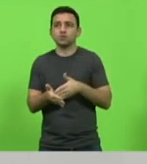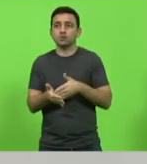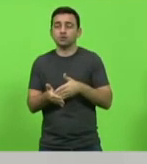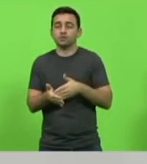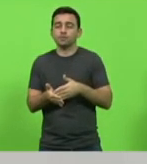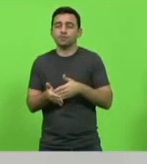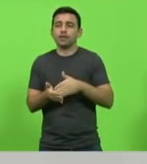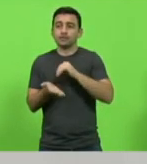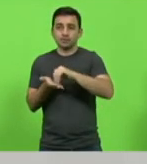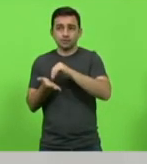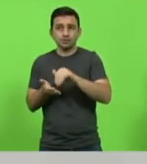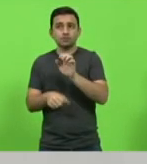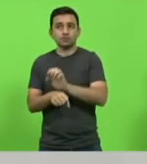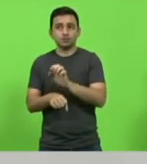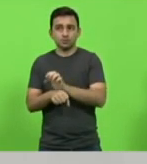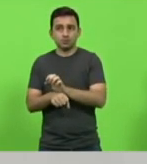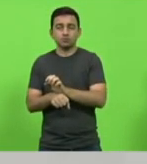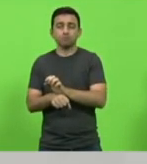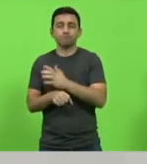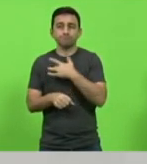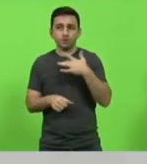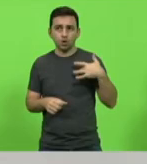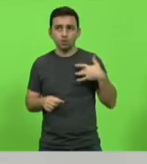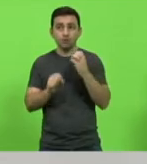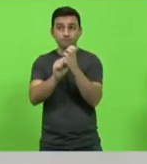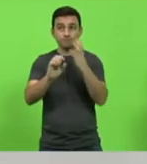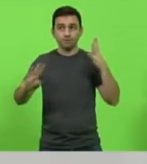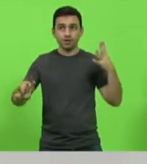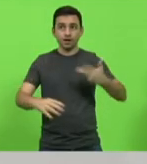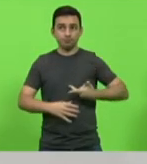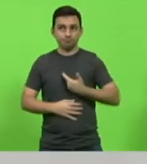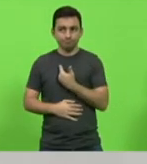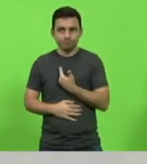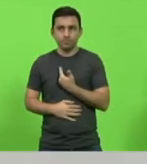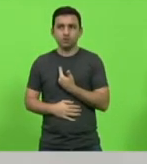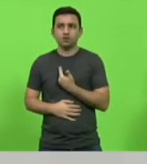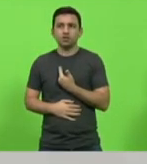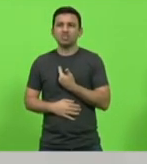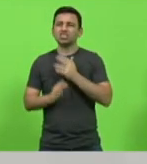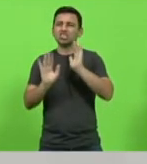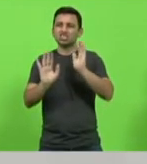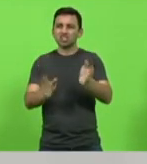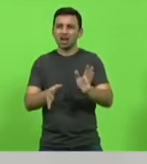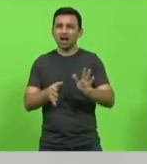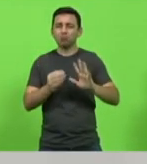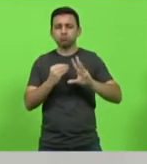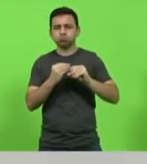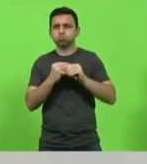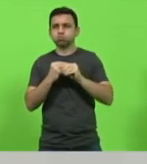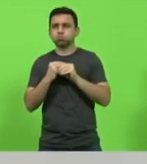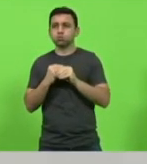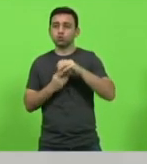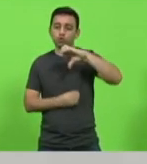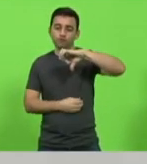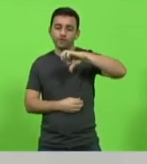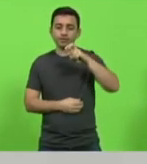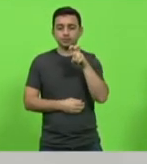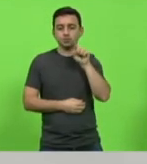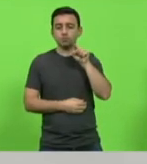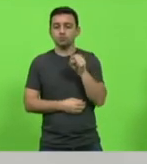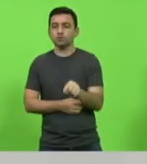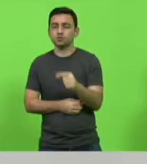Estado da Saúde a fila de cirurgias eletivas Jacumã de 95.000